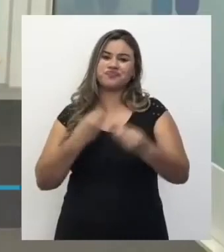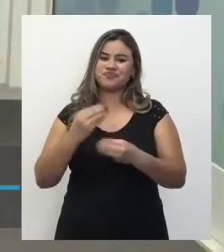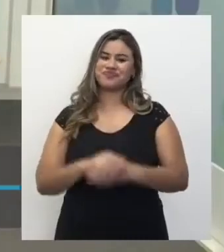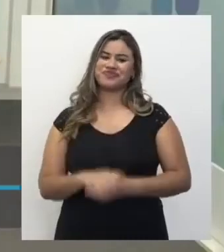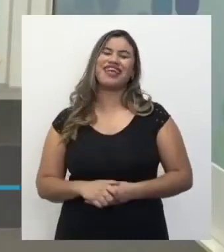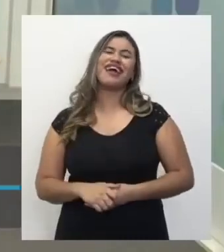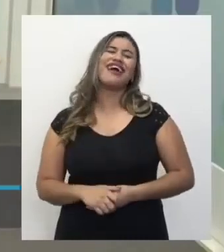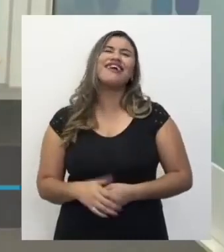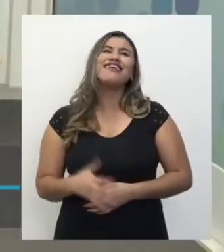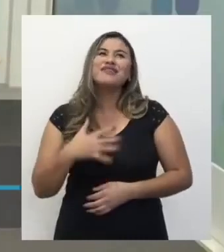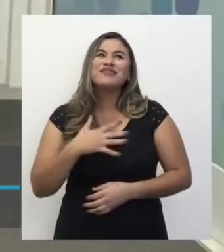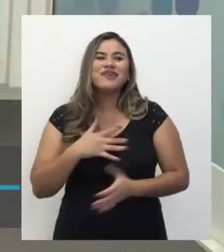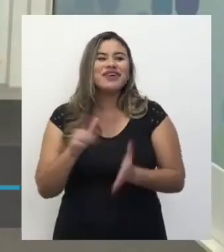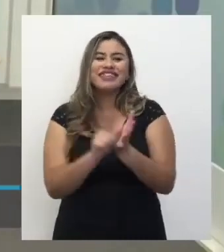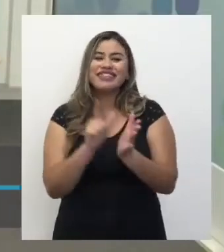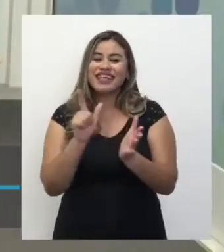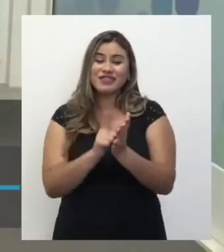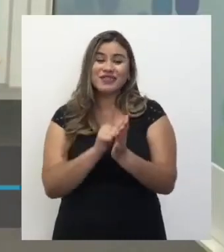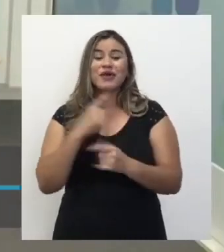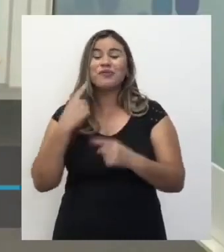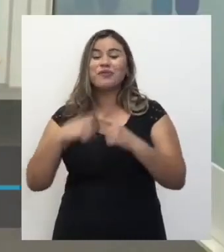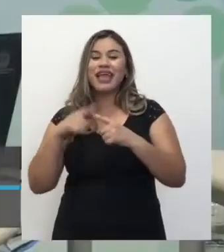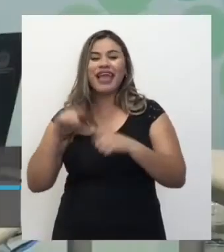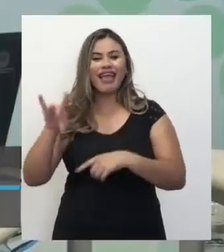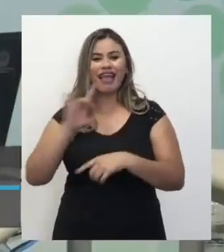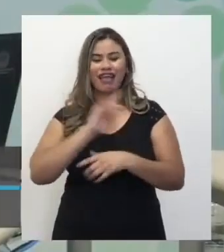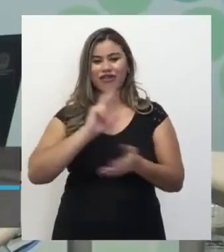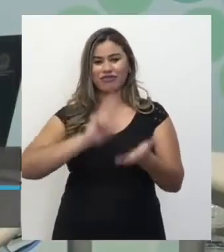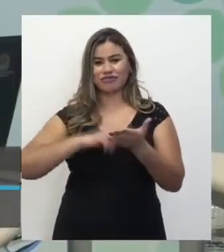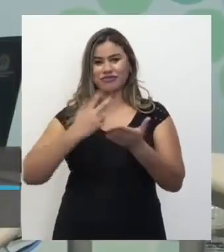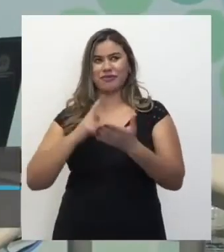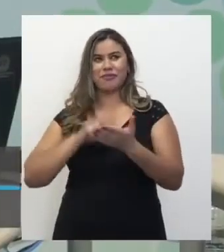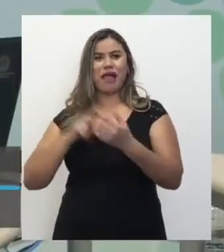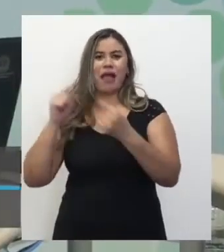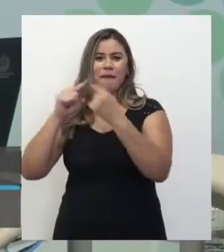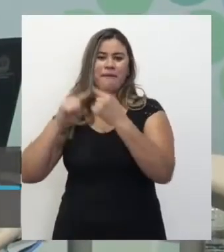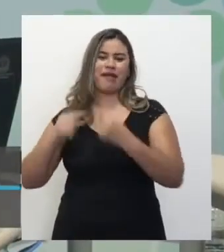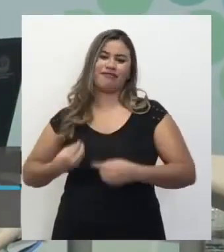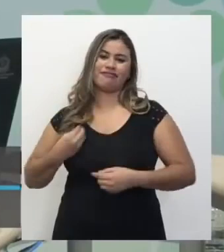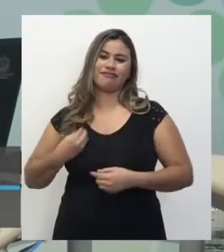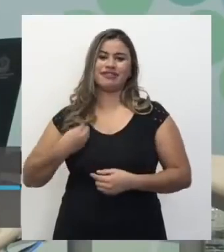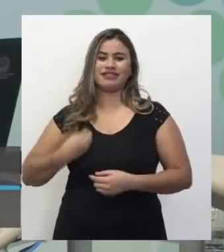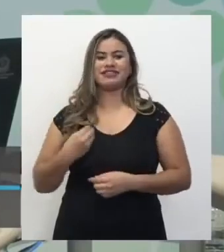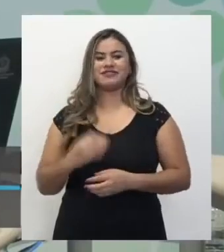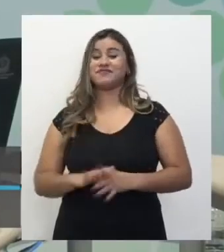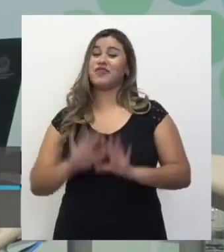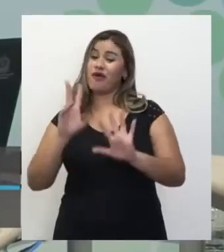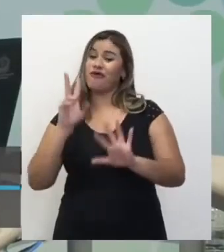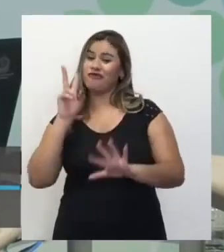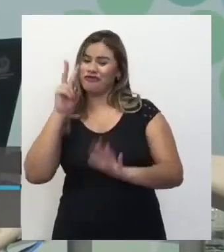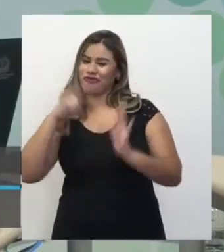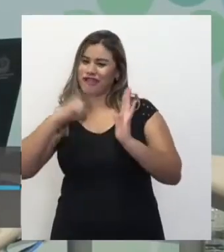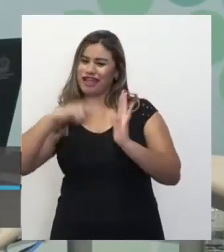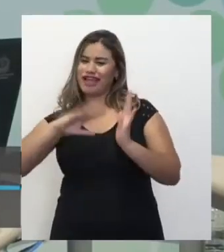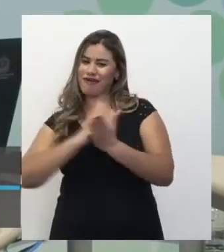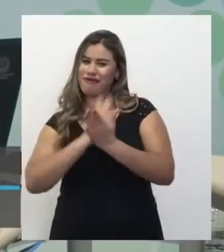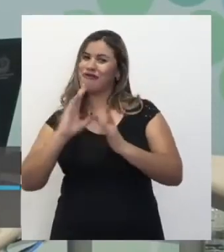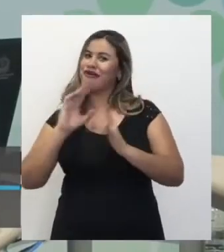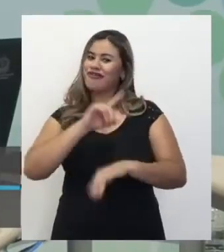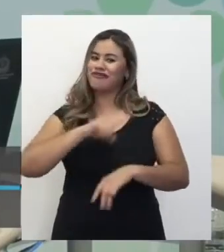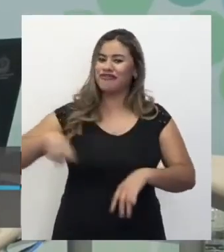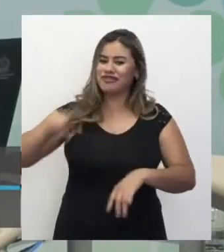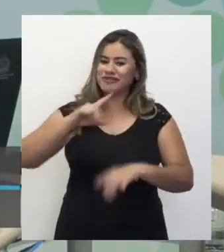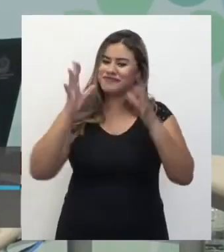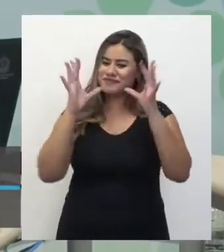interessante a literatura, porque cada aluno vai fazendo uma interpretação e vai associando com o que ele vive ou com o que ele entende no momento. Então, eu vou ler algumas para vocês perceberem os degraus